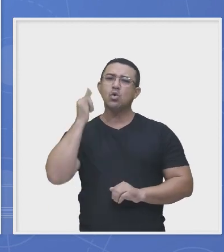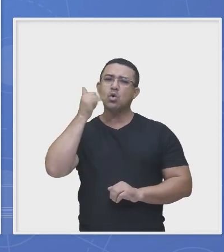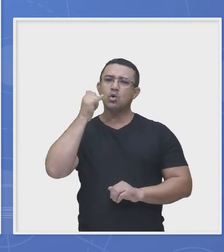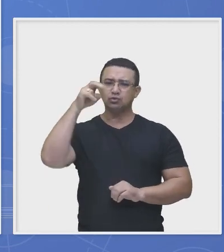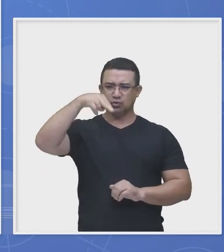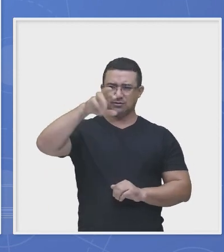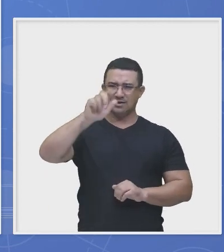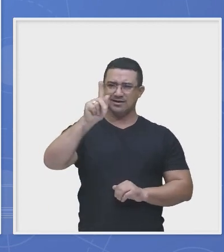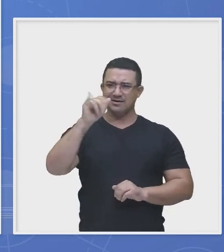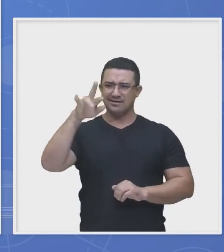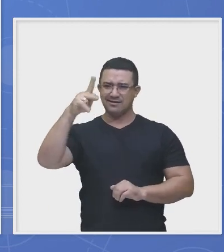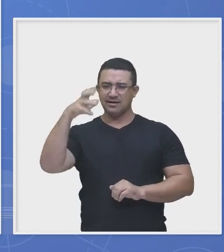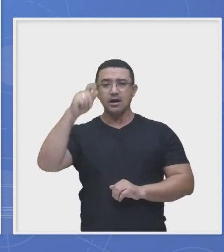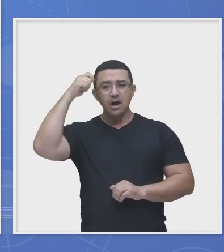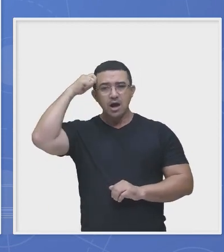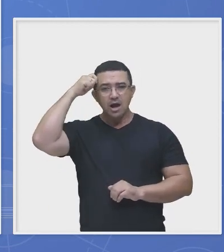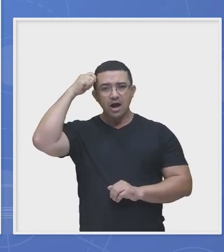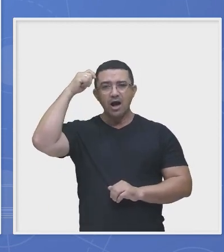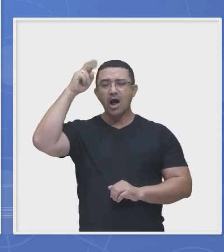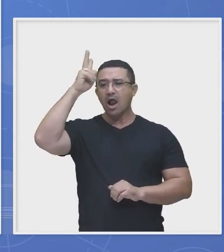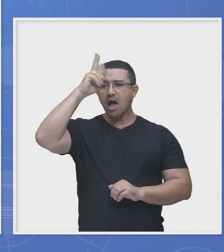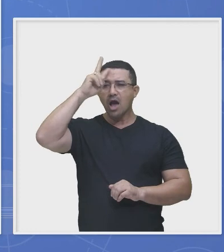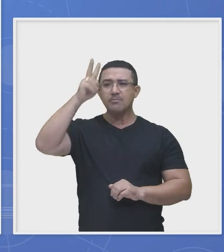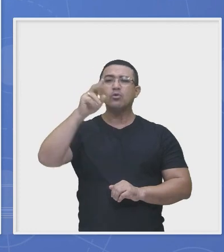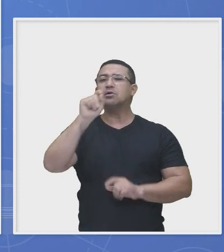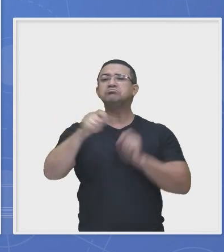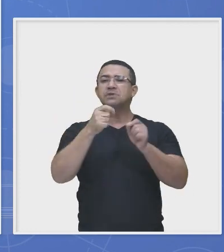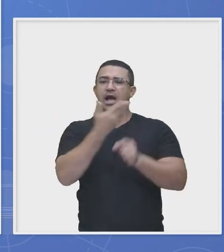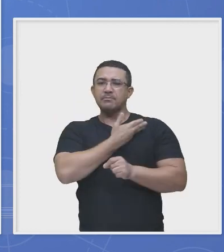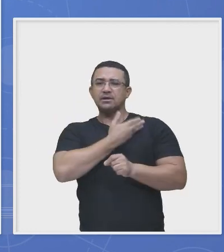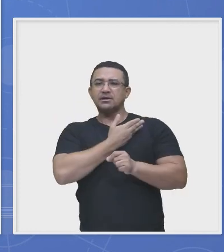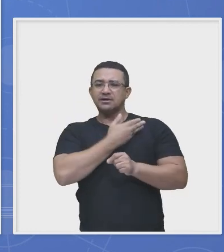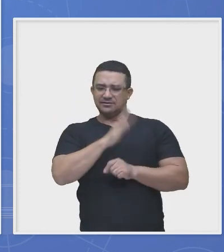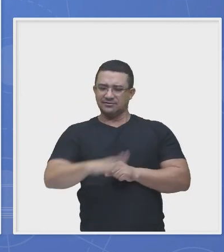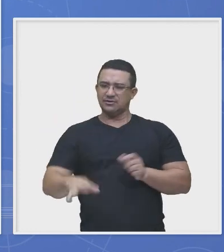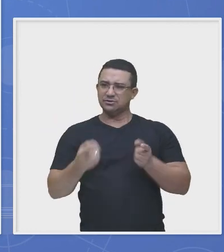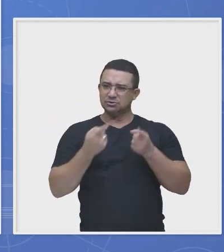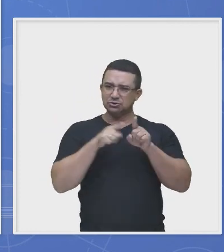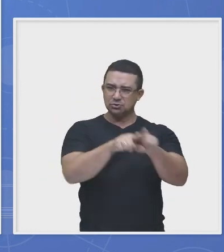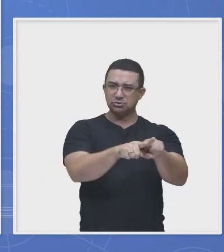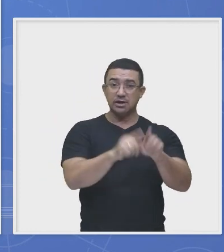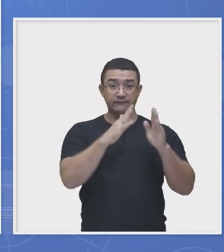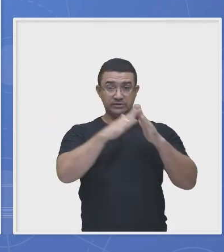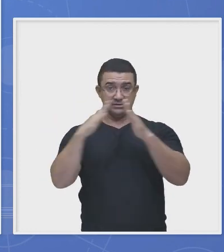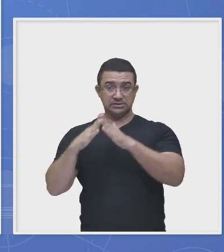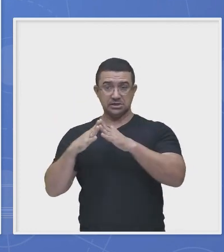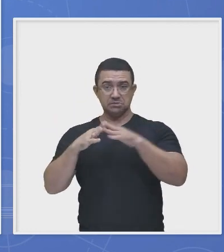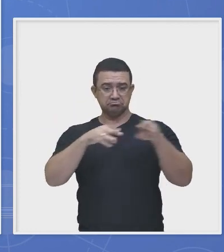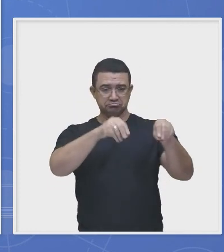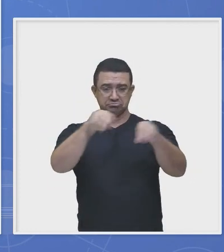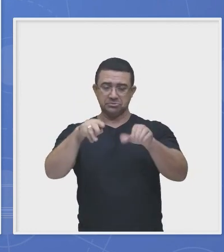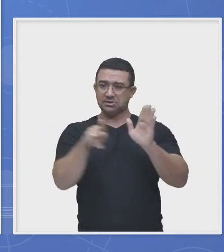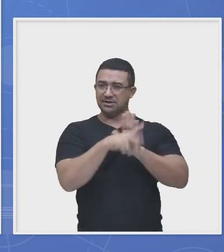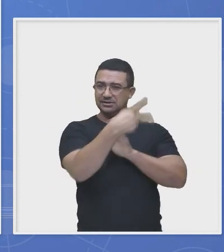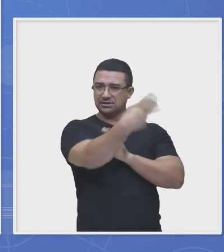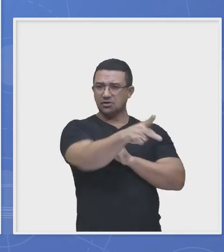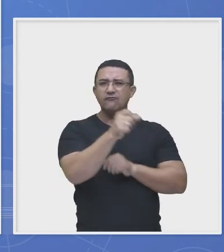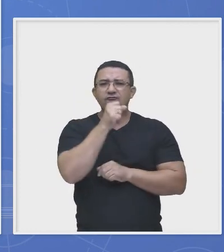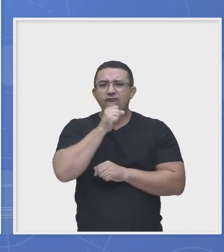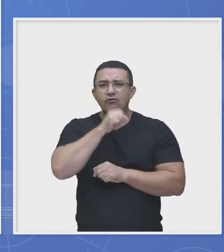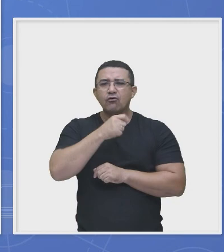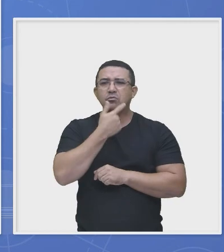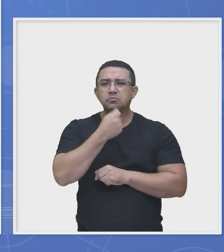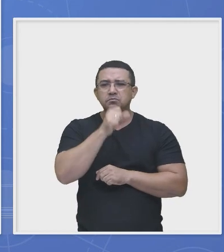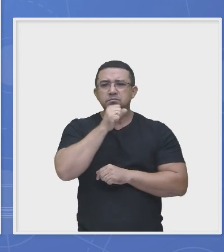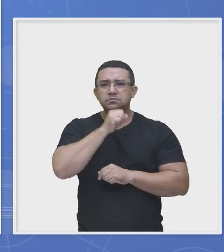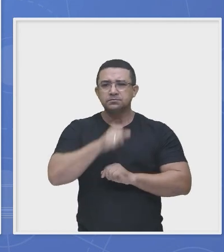Monteiro Lobato relembra uma pequena companheira de infância, vizinha das terras de seu avô. Então, gente, com base nesse